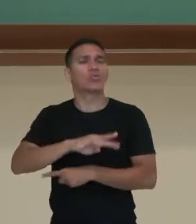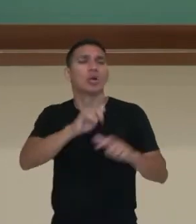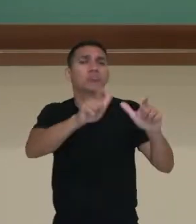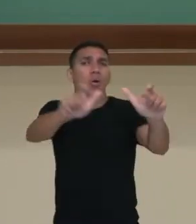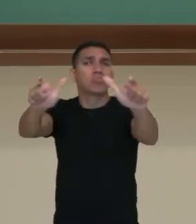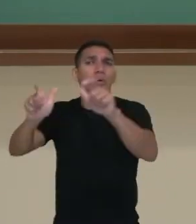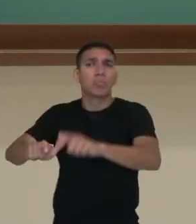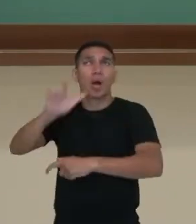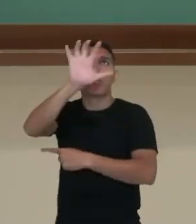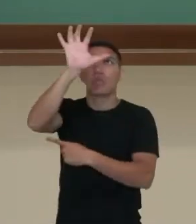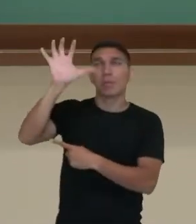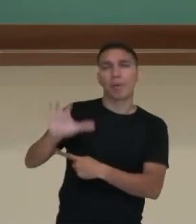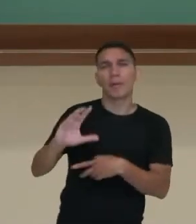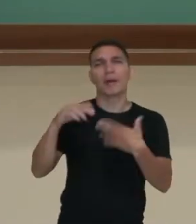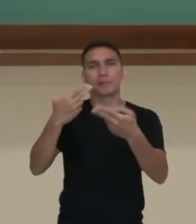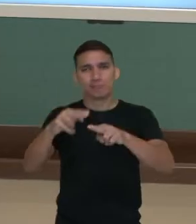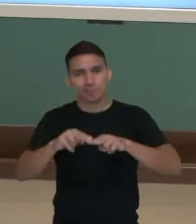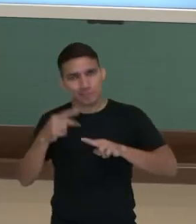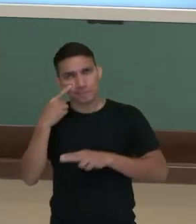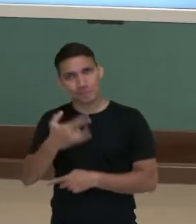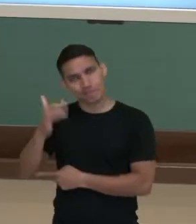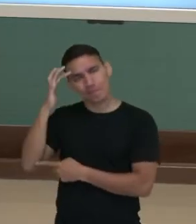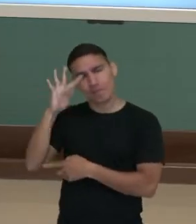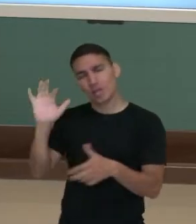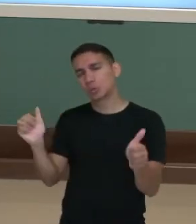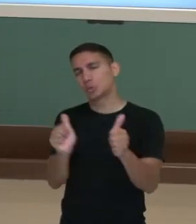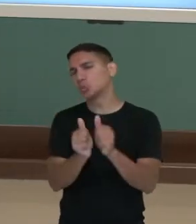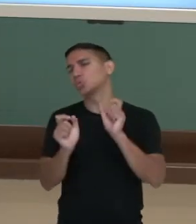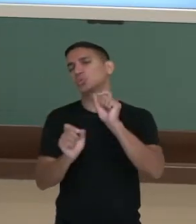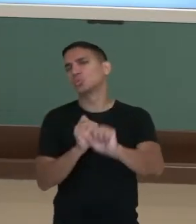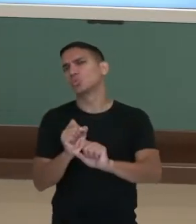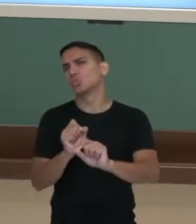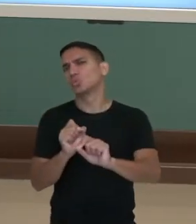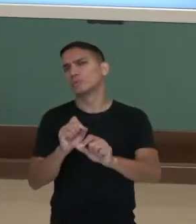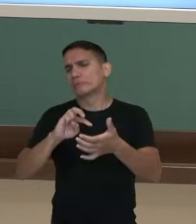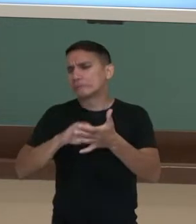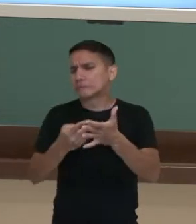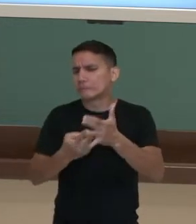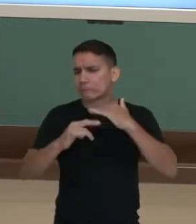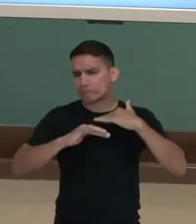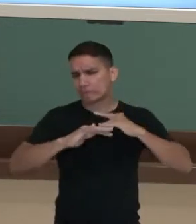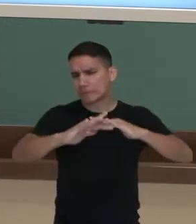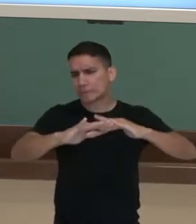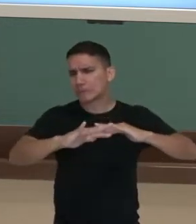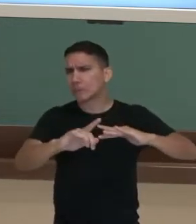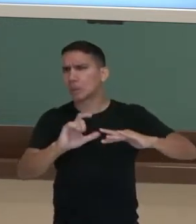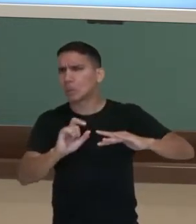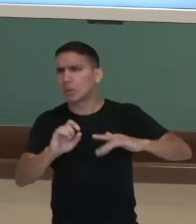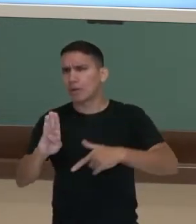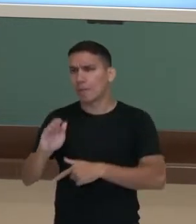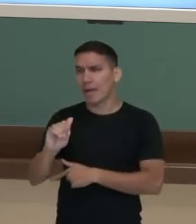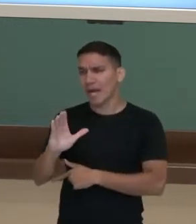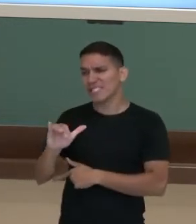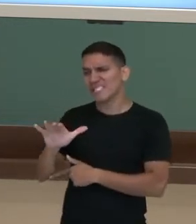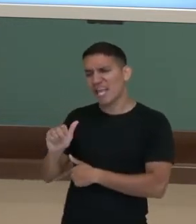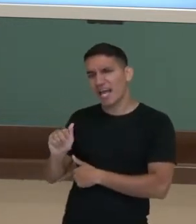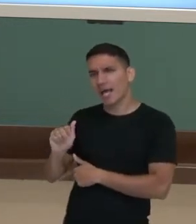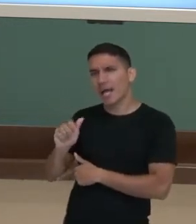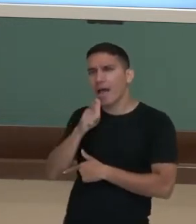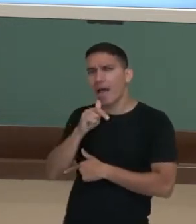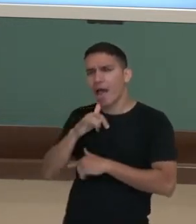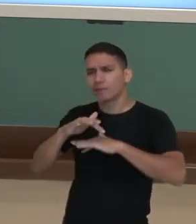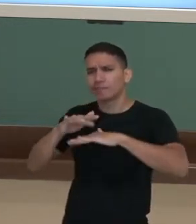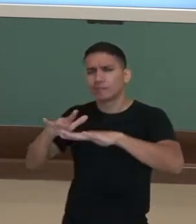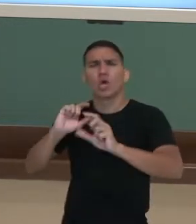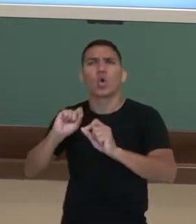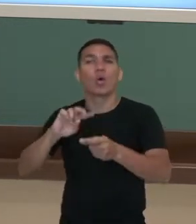localização geográfica. Nesse sentido, pensamos juntos. O que é uma bacia hidrográfica? Quando usamos esse termo, qual